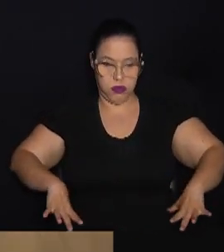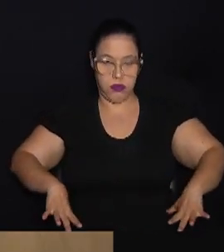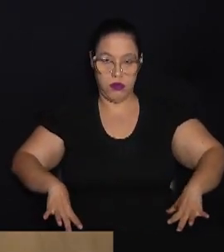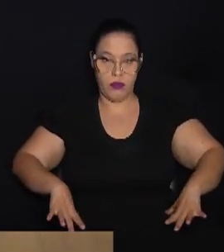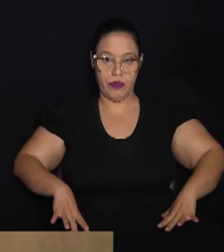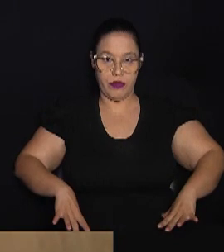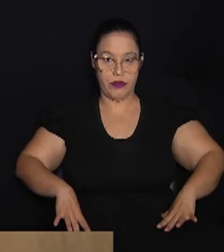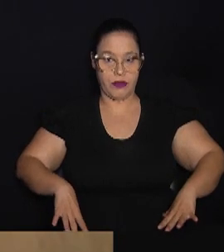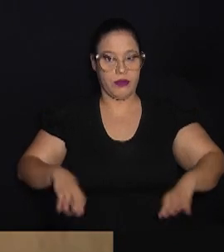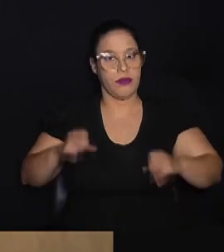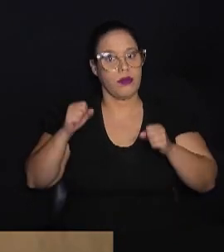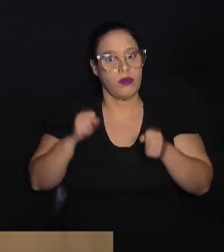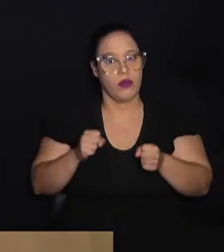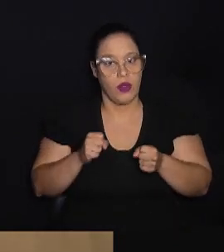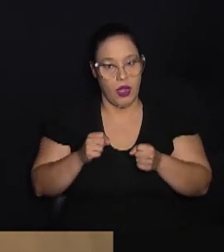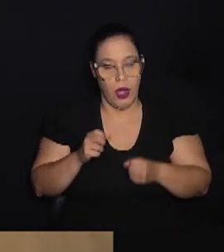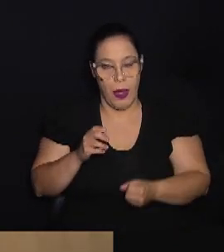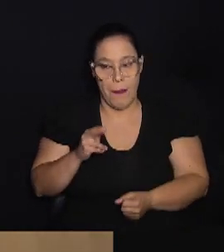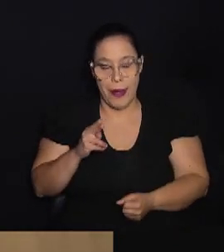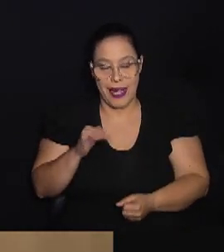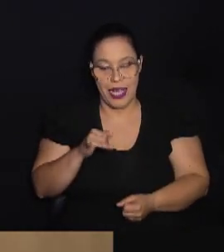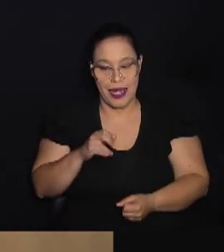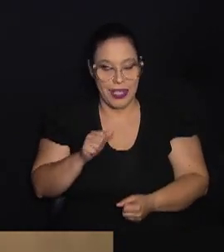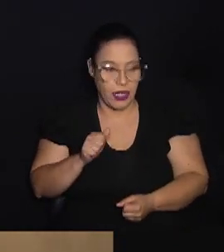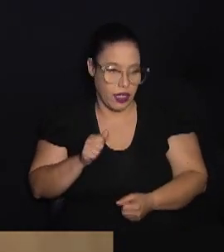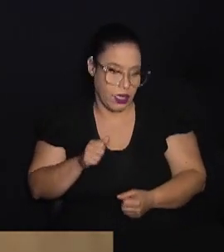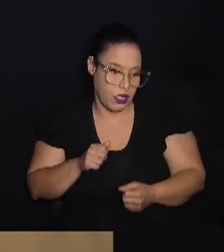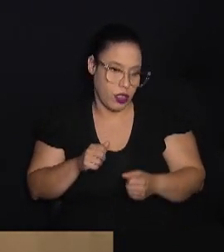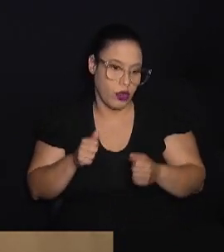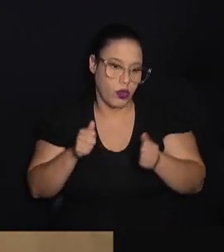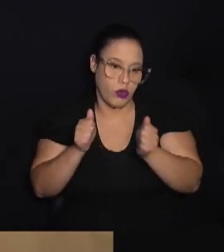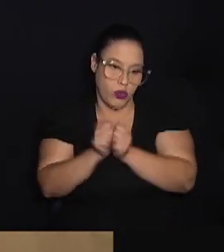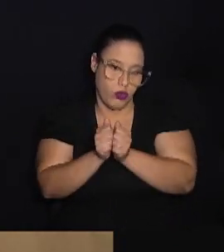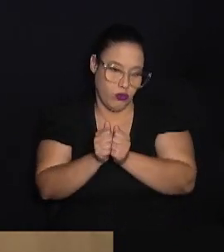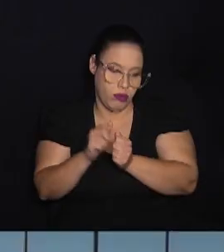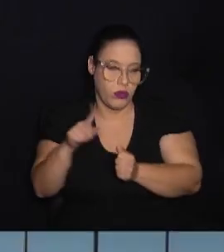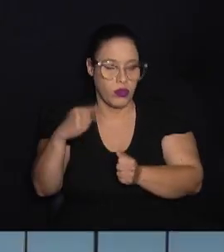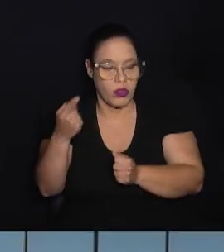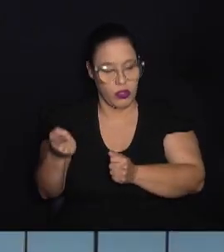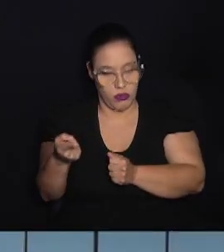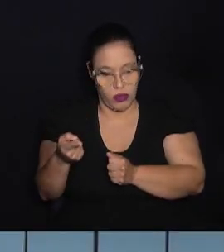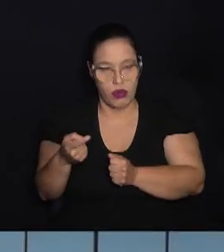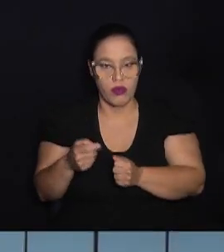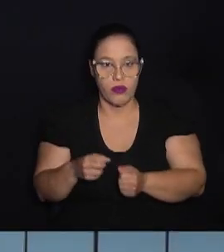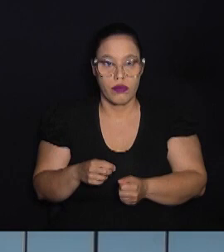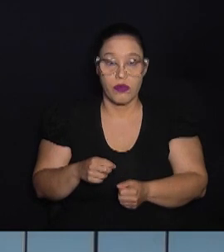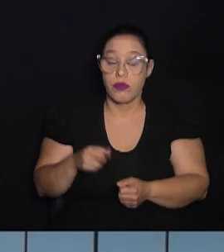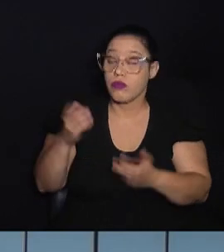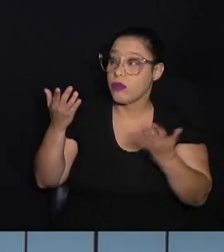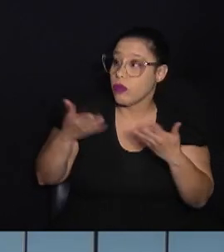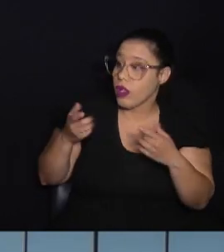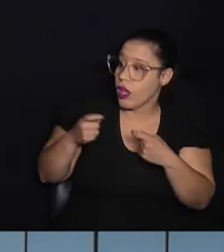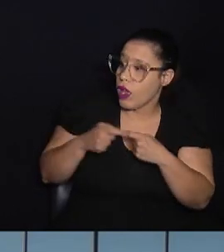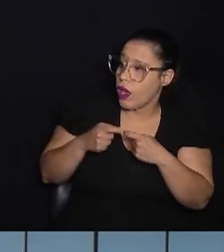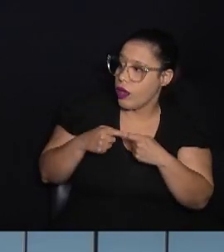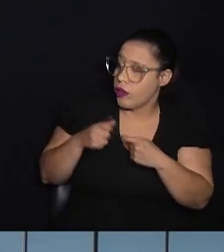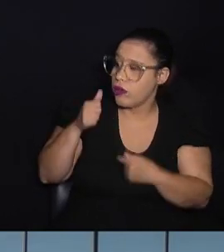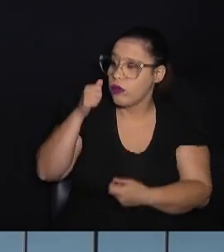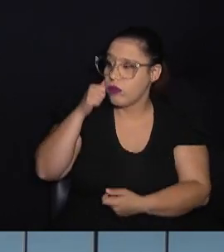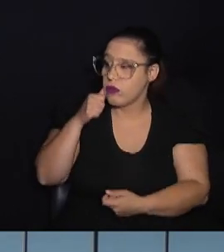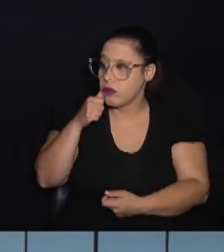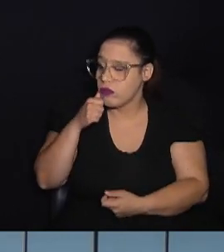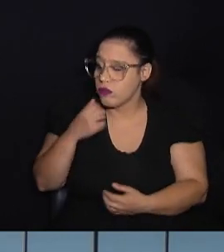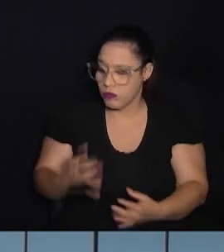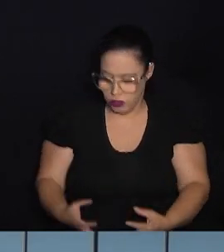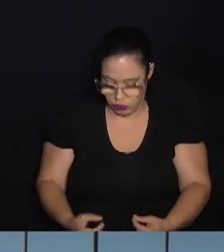gente não pode fazer com cirurgia bariátrica, por exemplo. Essa cirurgia vai ser deixada para o segundo momento. Agora, doutora, no caso, se uma mulher teve esse